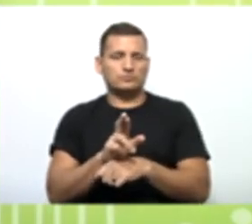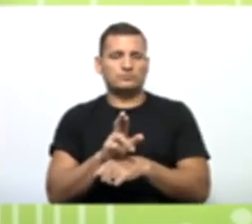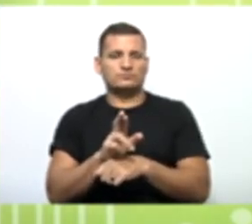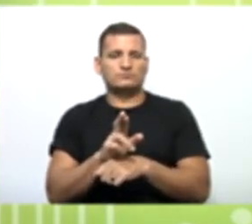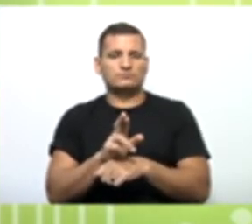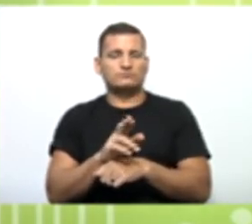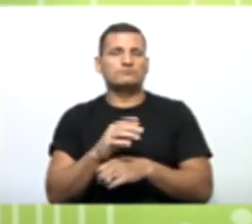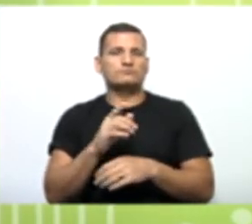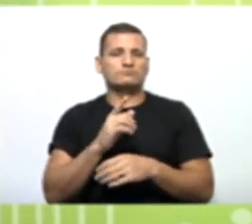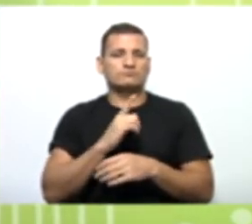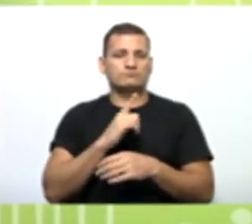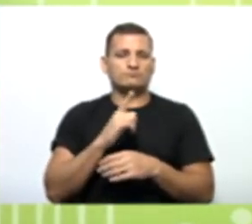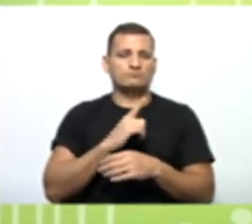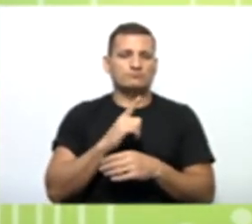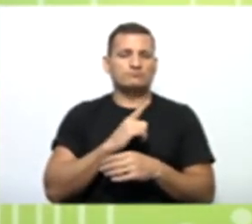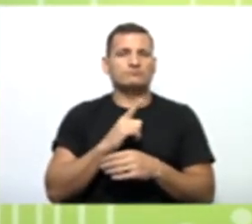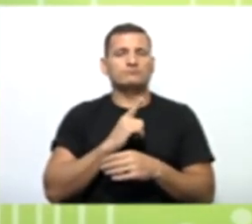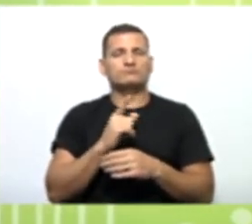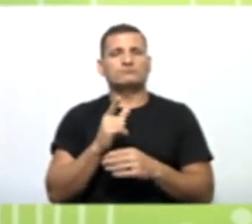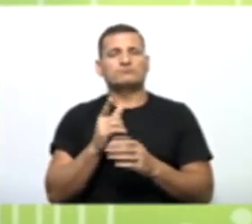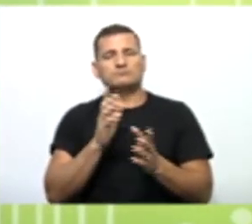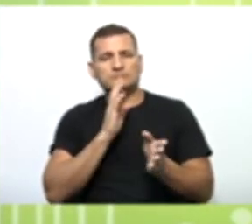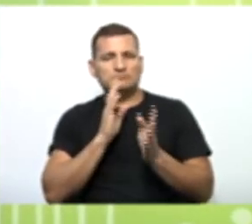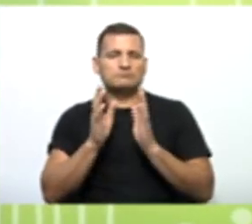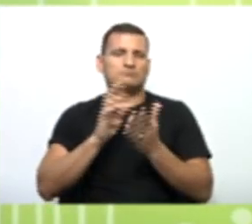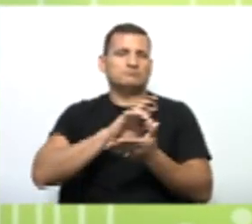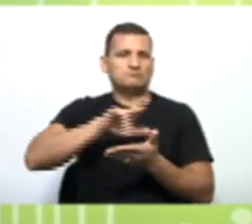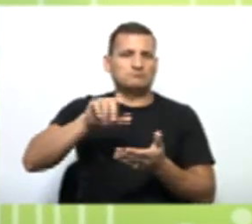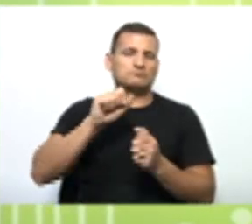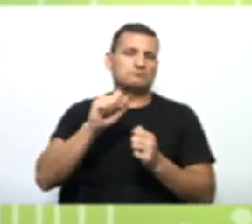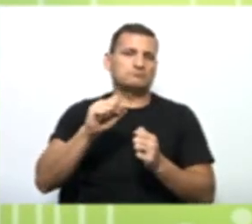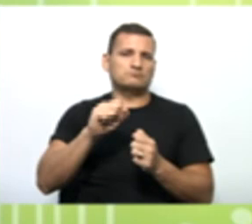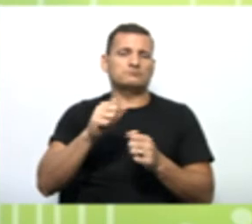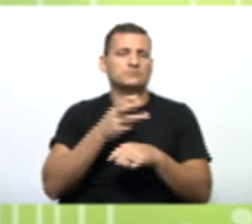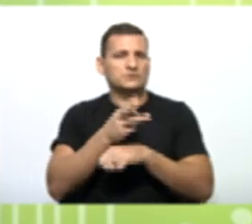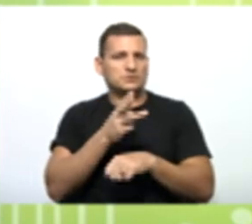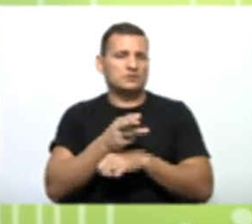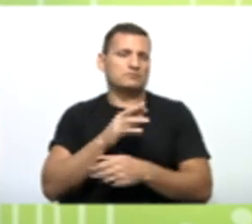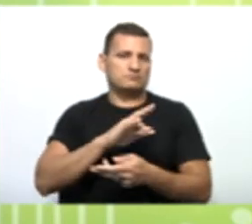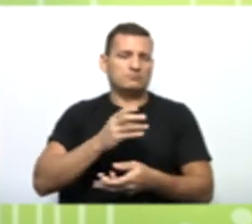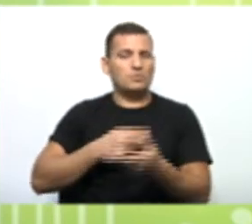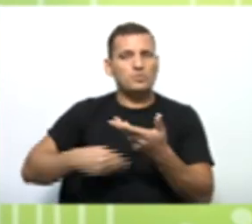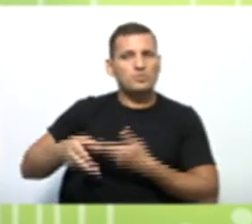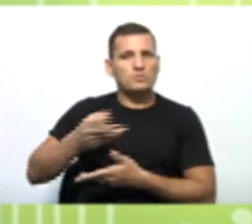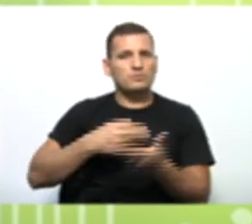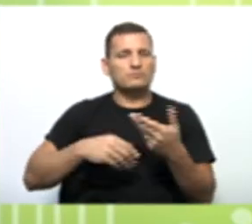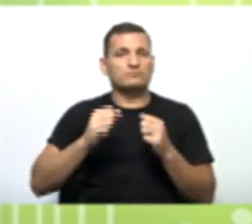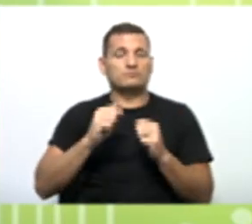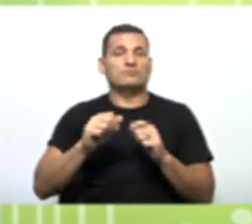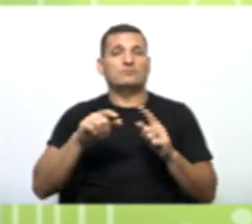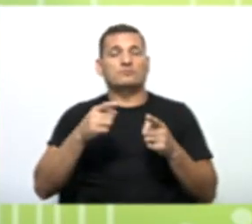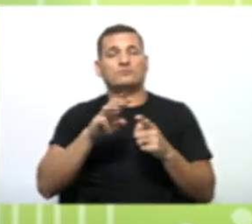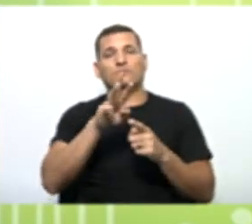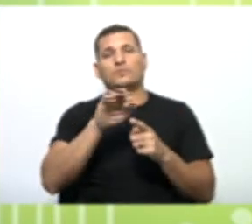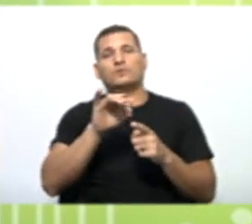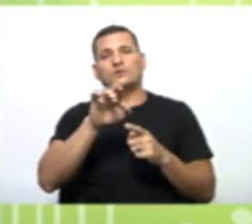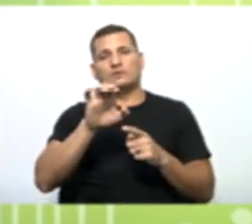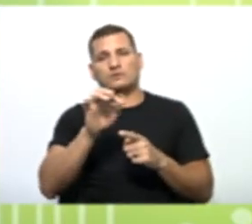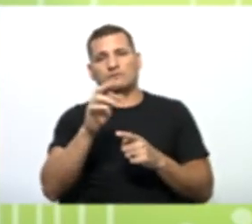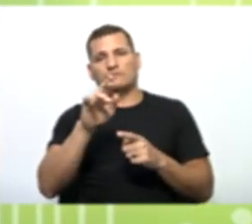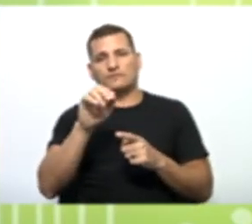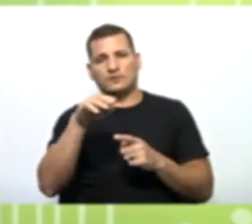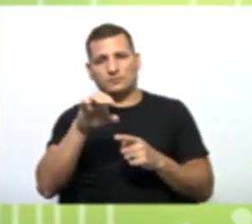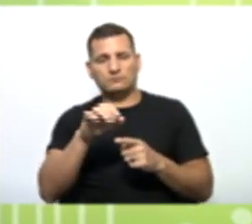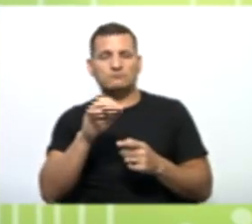aí e-mail, né? Tem redes sociais que pode estar compartilhando, mas o Wireframe com certeza é algo que vai